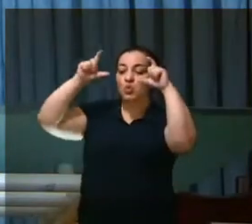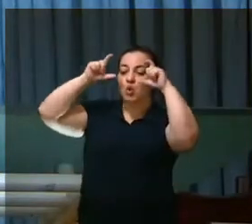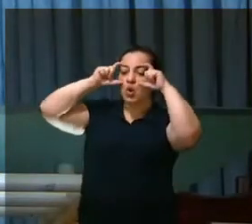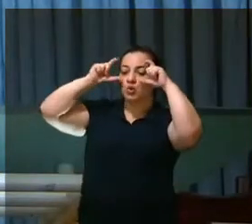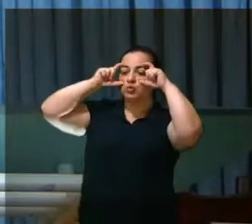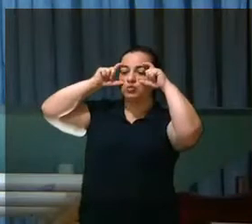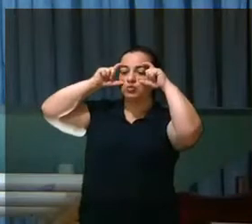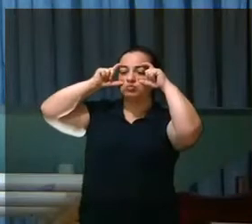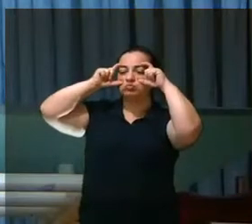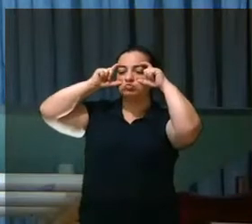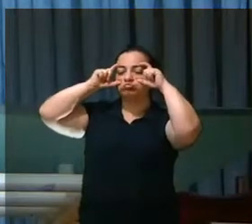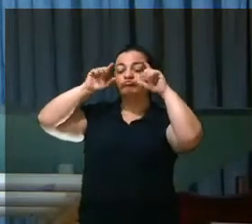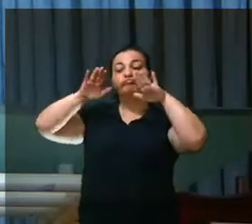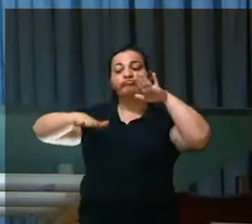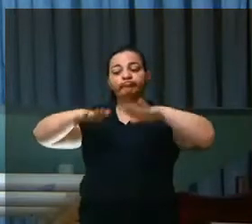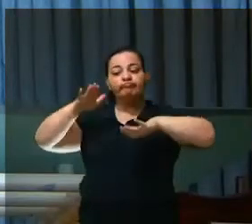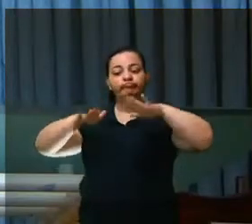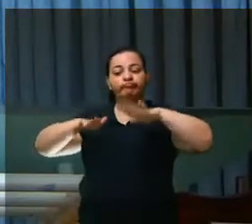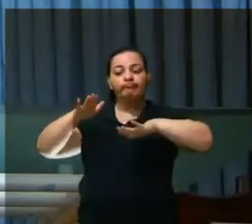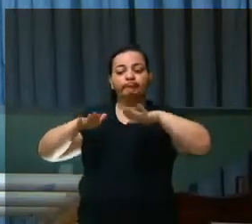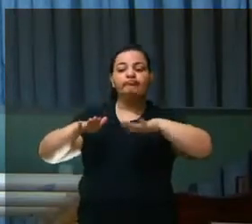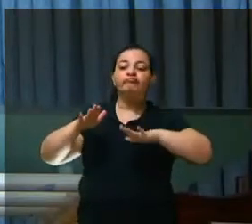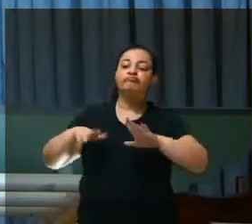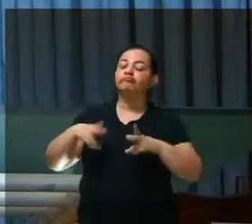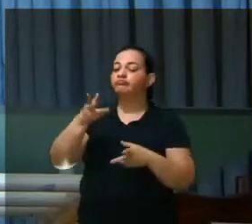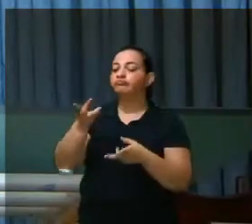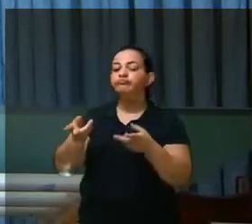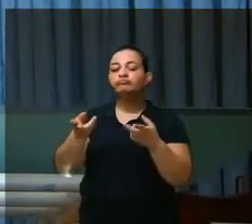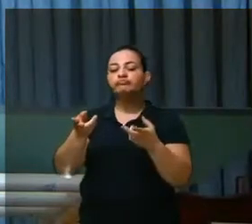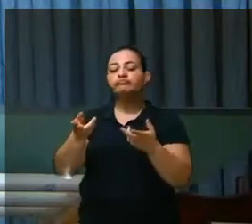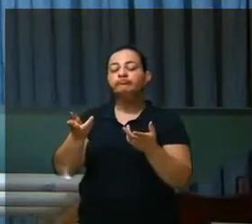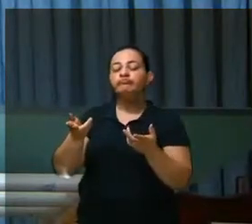grau e às vezes você